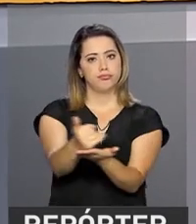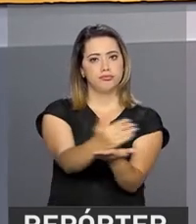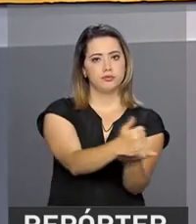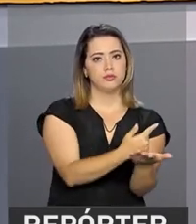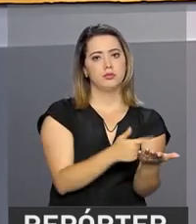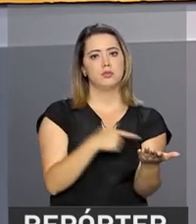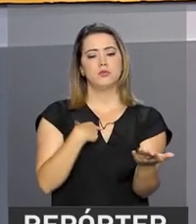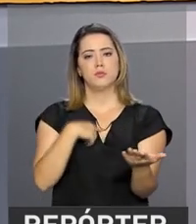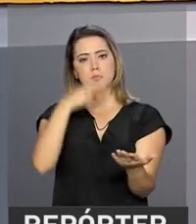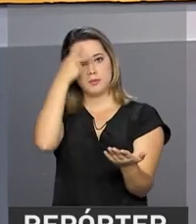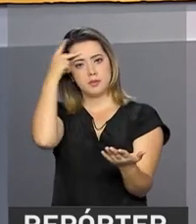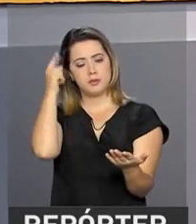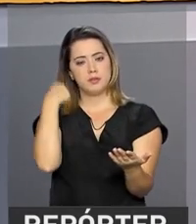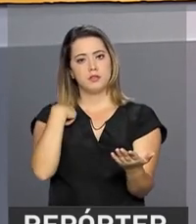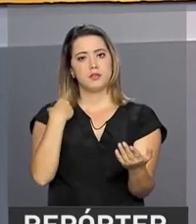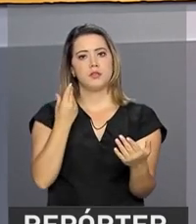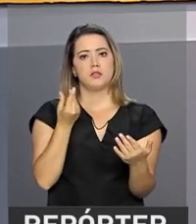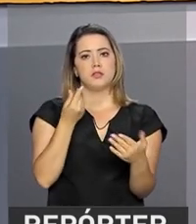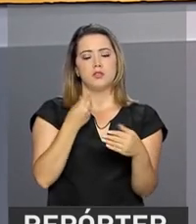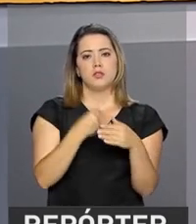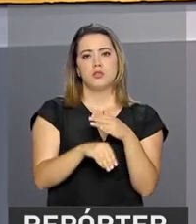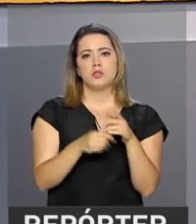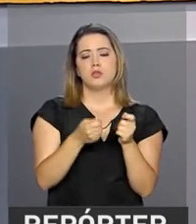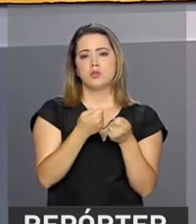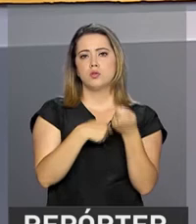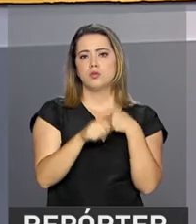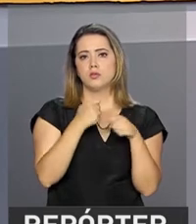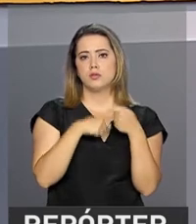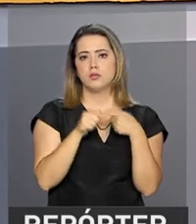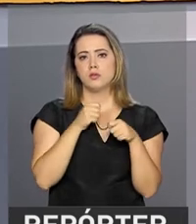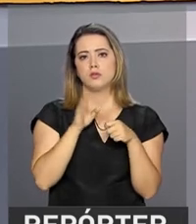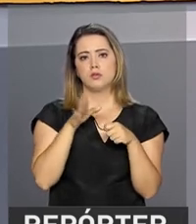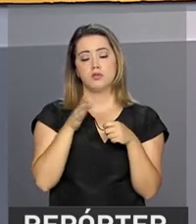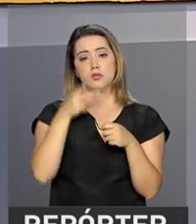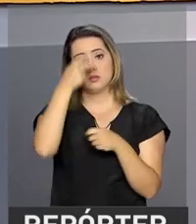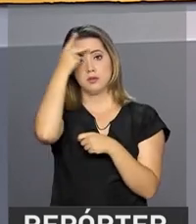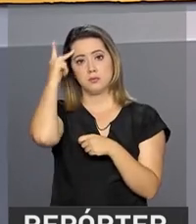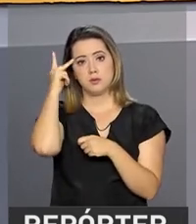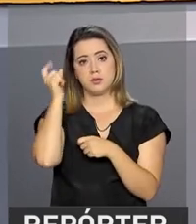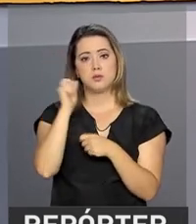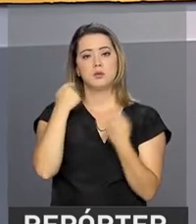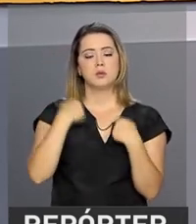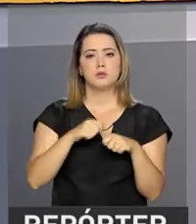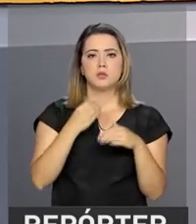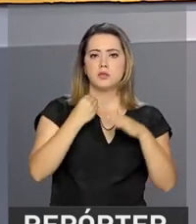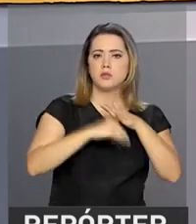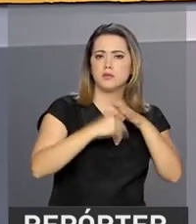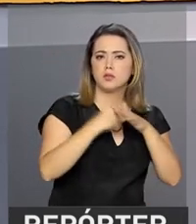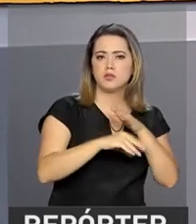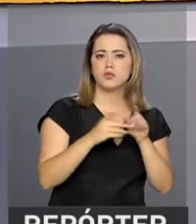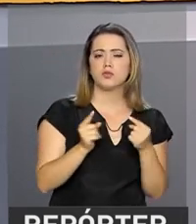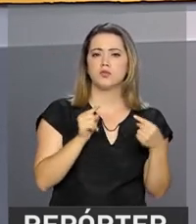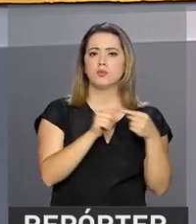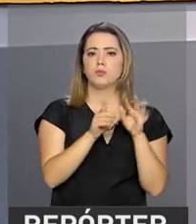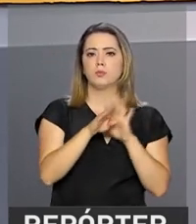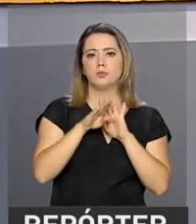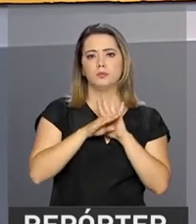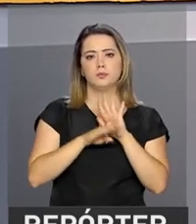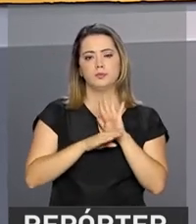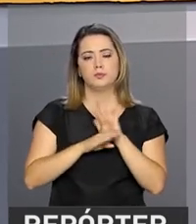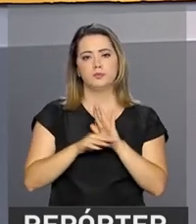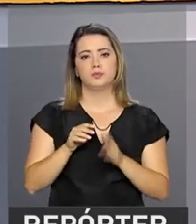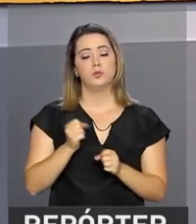vão estar sujeito a contingenciamento orçamentário já os infratores vão investir o dinheiro diretamente nos projetos